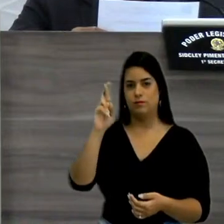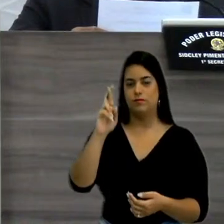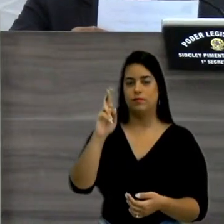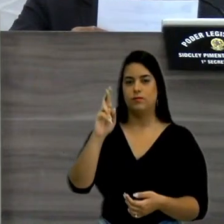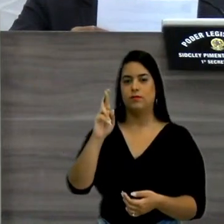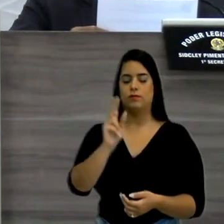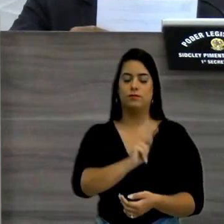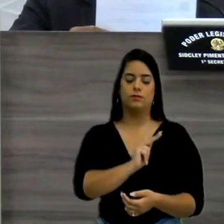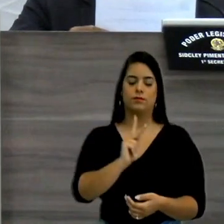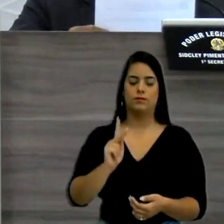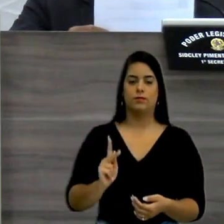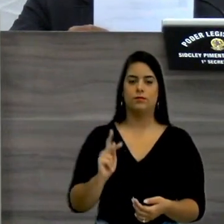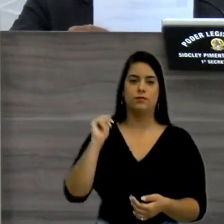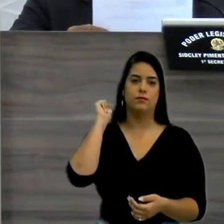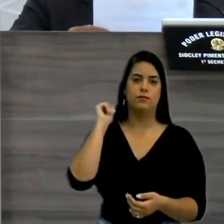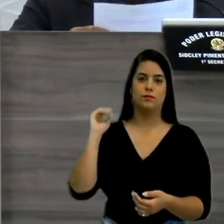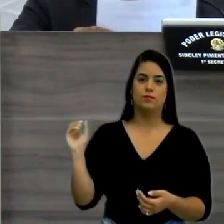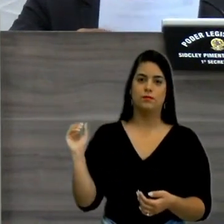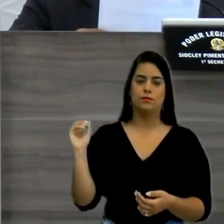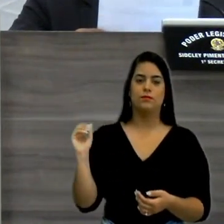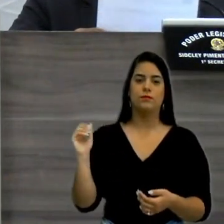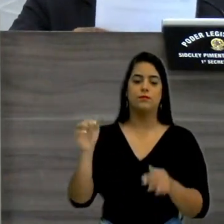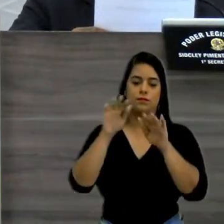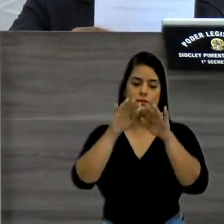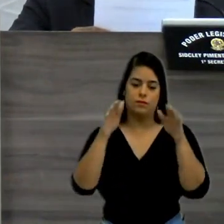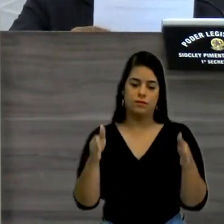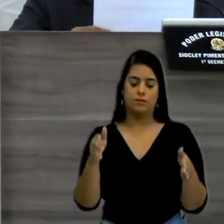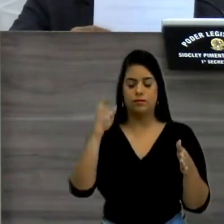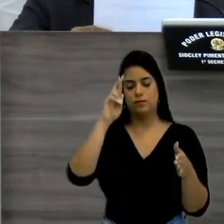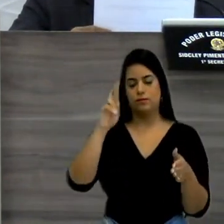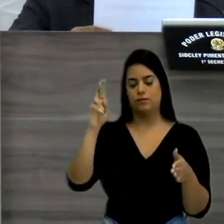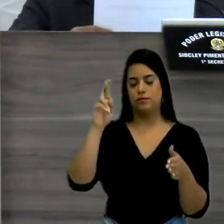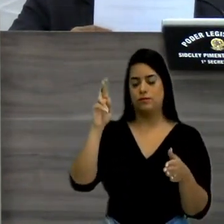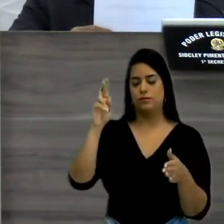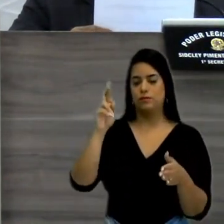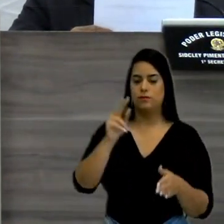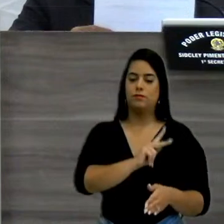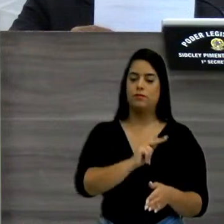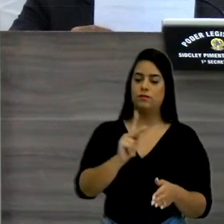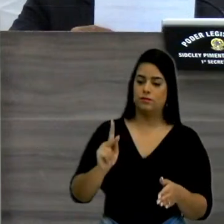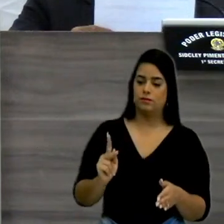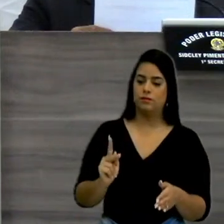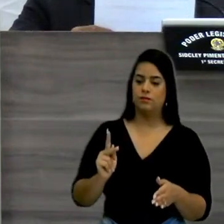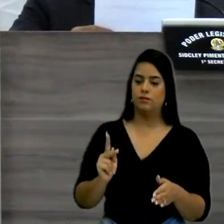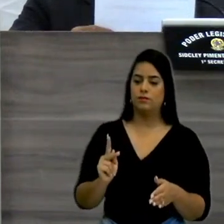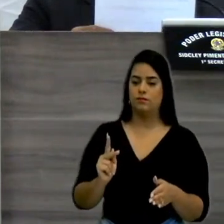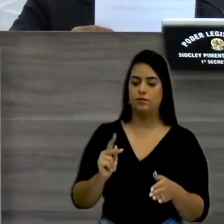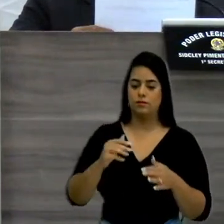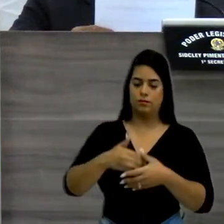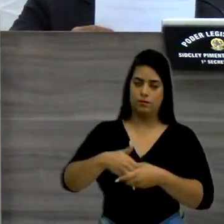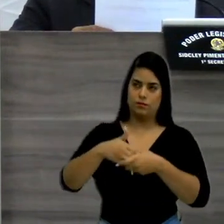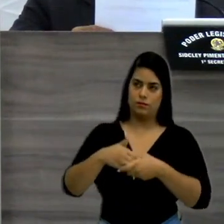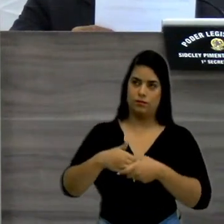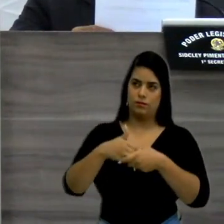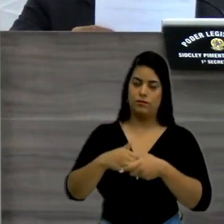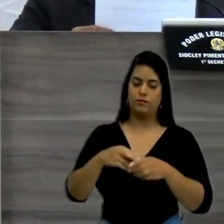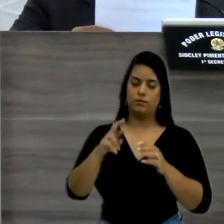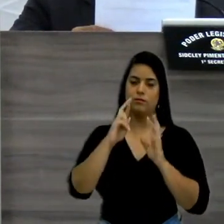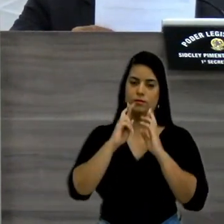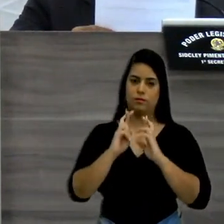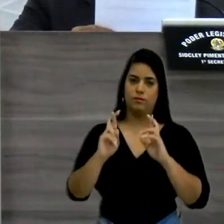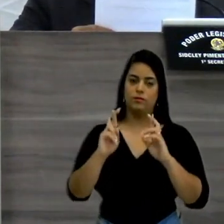Sebastião Cavalcante, presidente da mesa diretora. Prezado presidente, cumprindo cordialmente vossa senhoria em resposta ao ofício